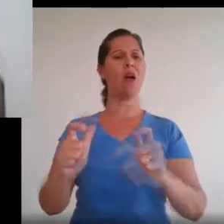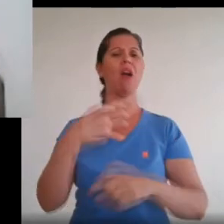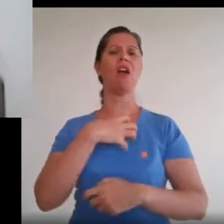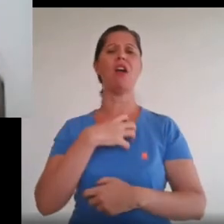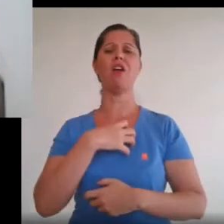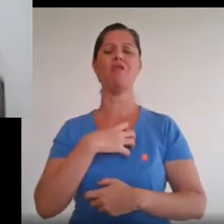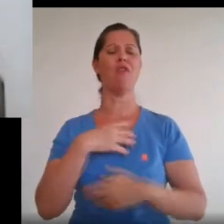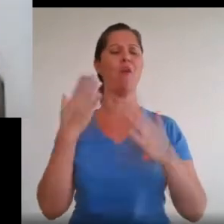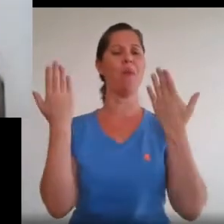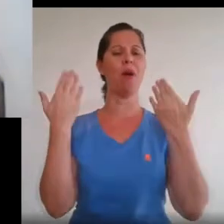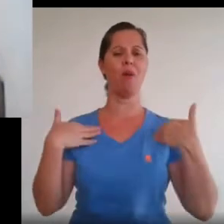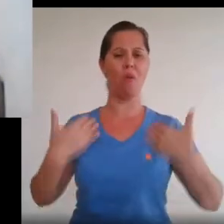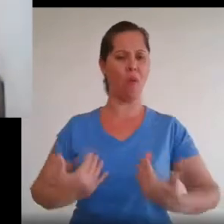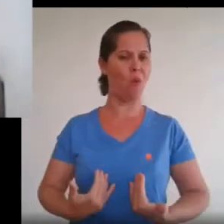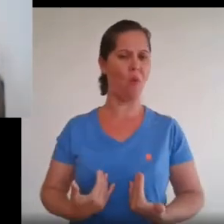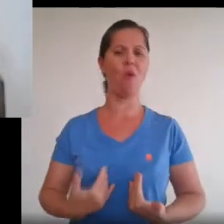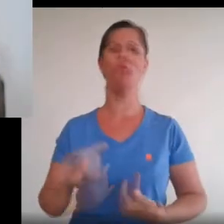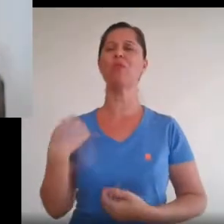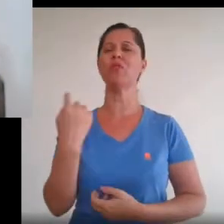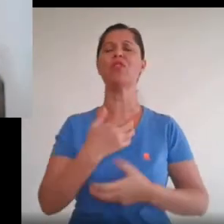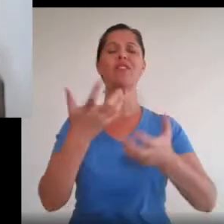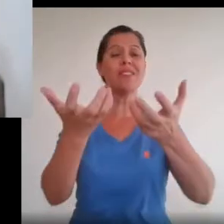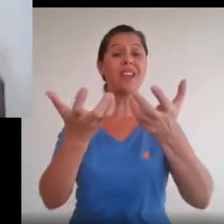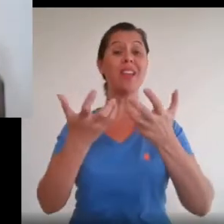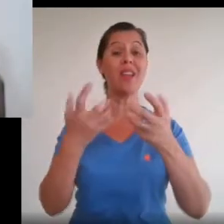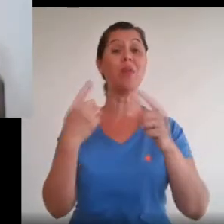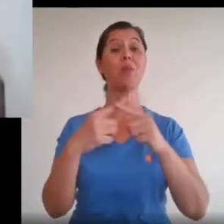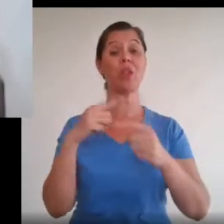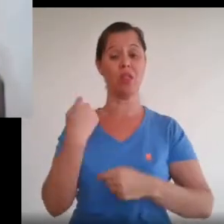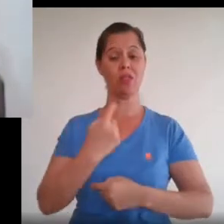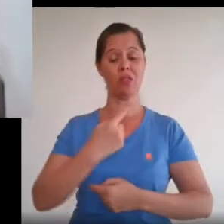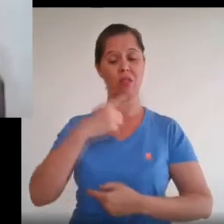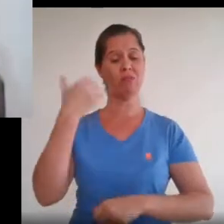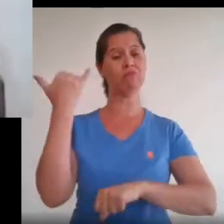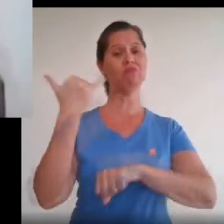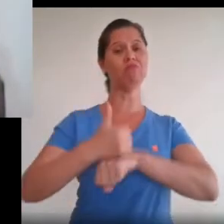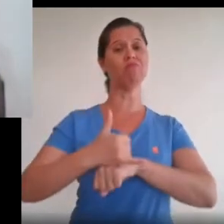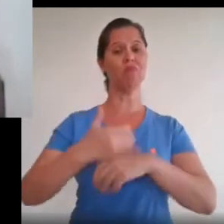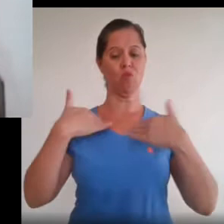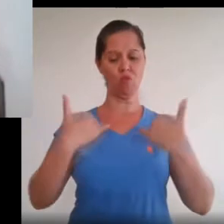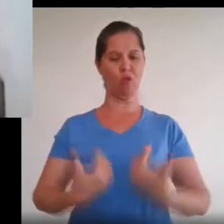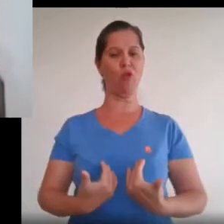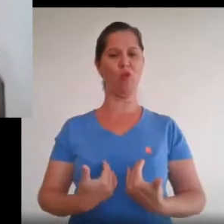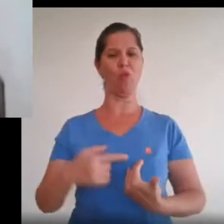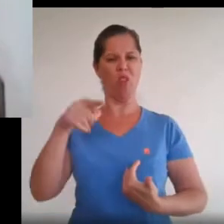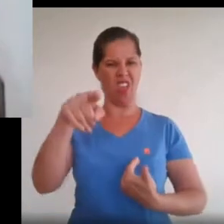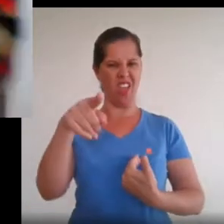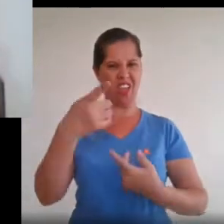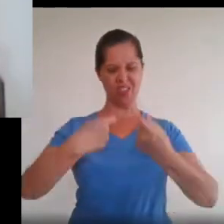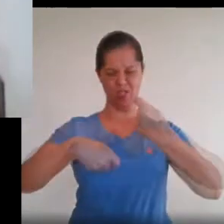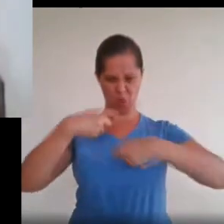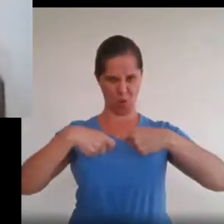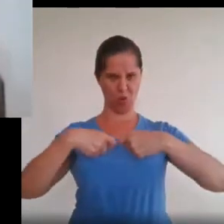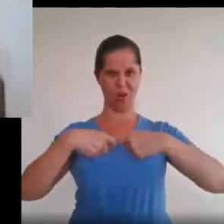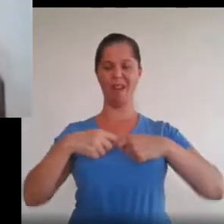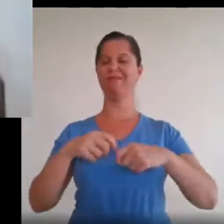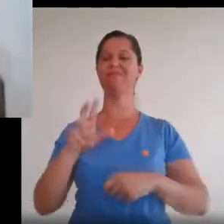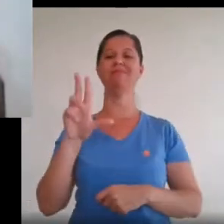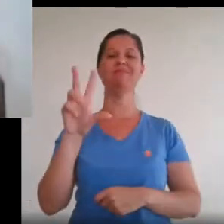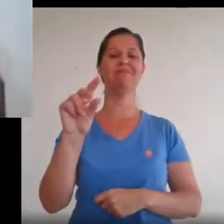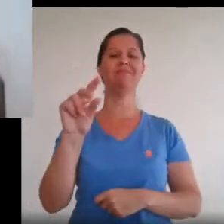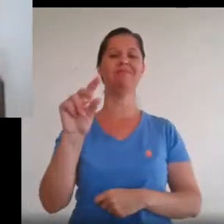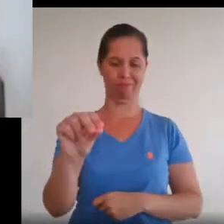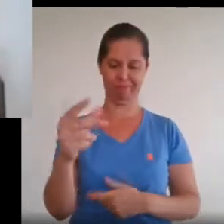do jeito que a gente quer. Certo? Que somos donas de nossos corpos e que eles não vão ficar regulando. Então,